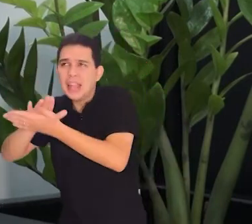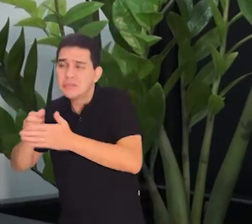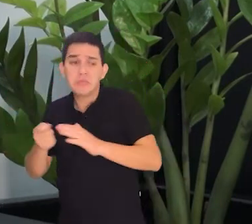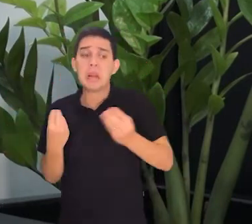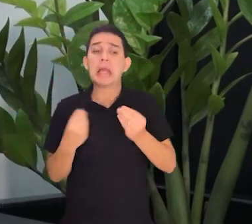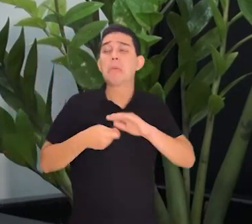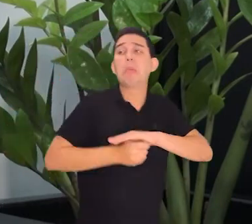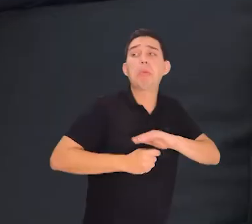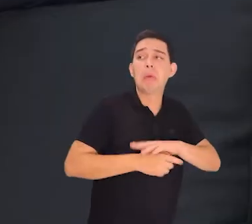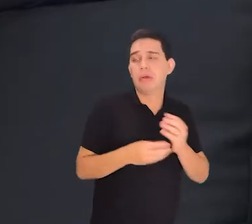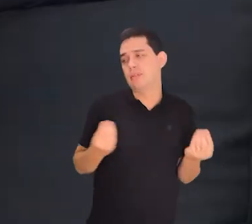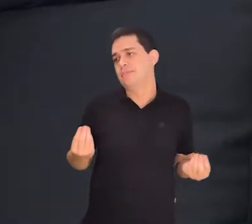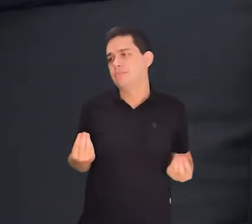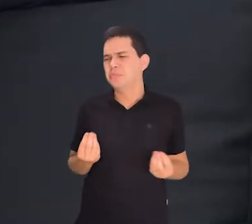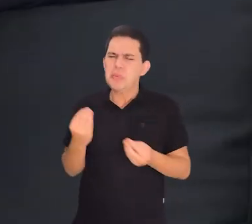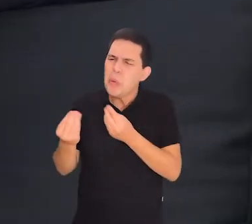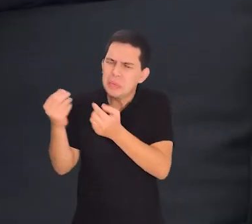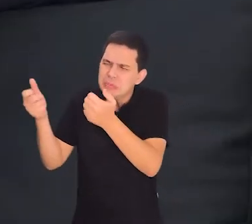seria isso?